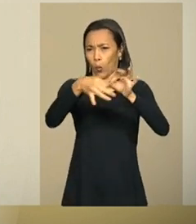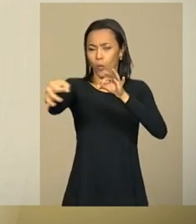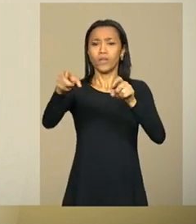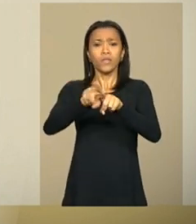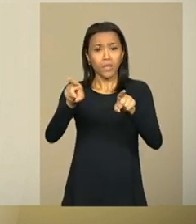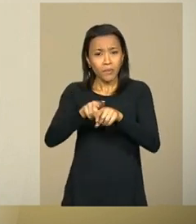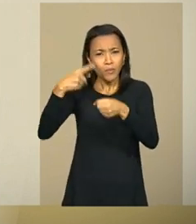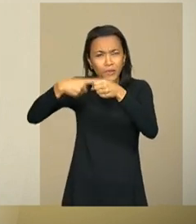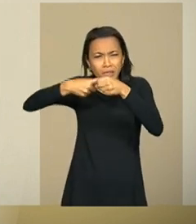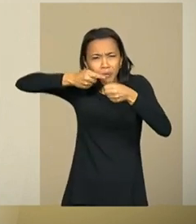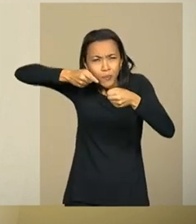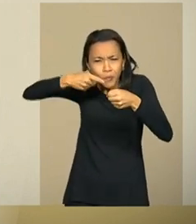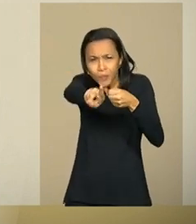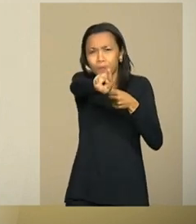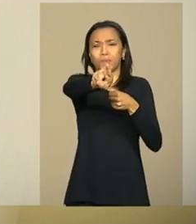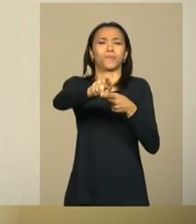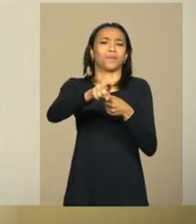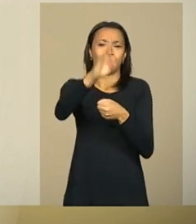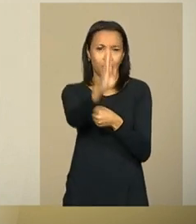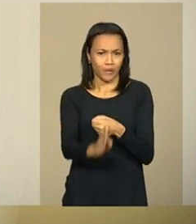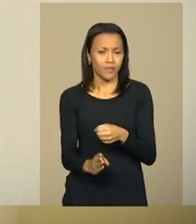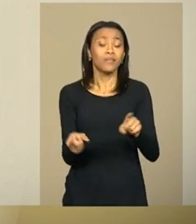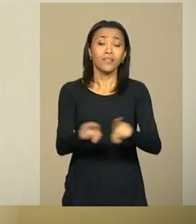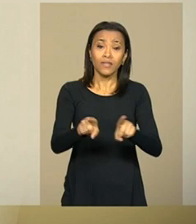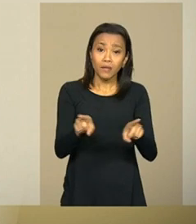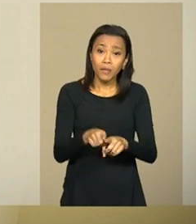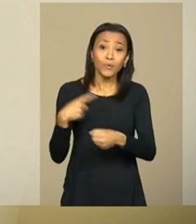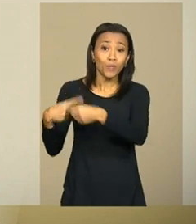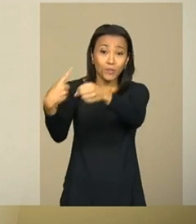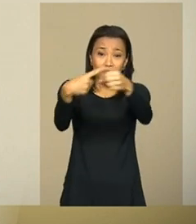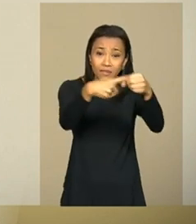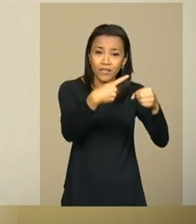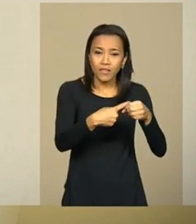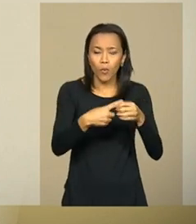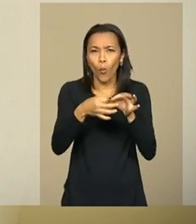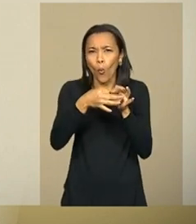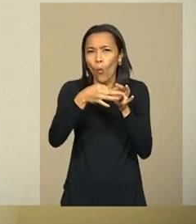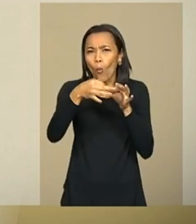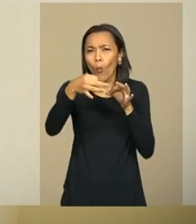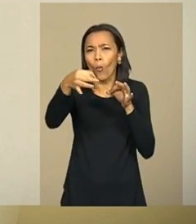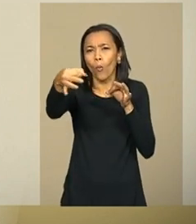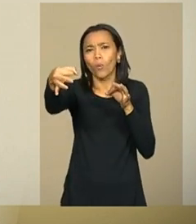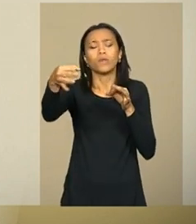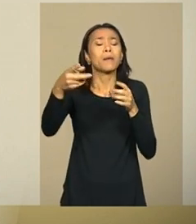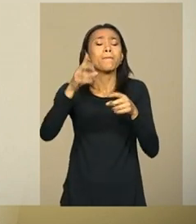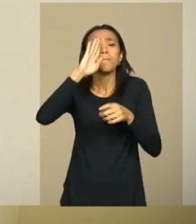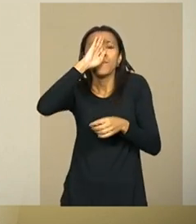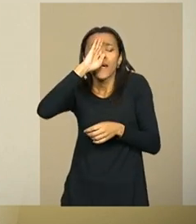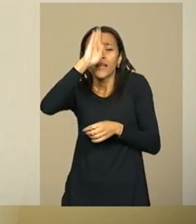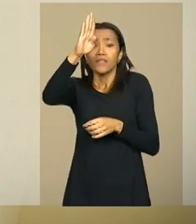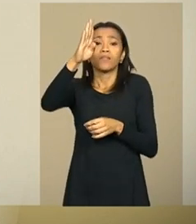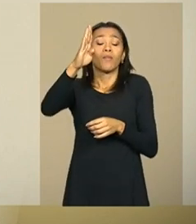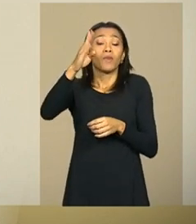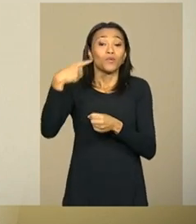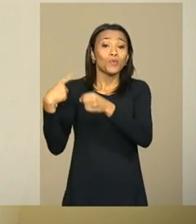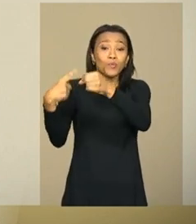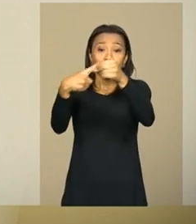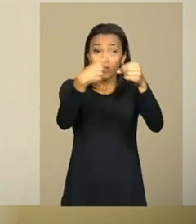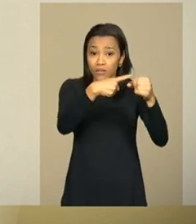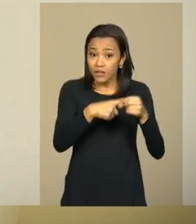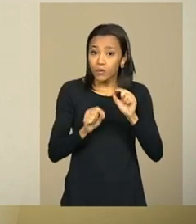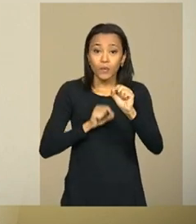municípios do interior e também os municípios mais distantes principalmente os municípios